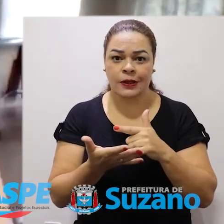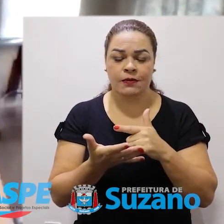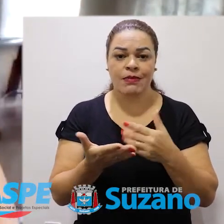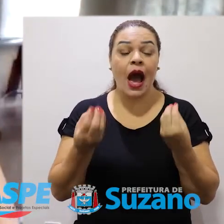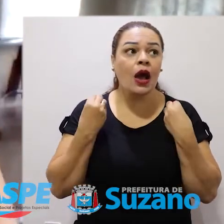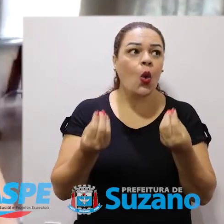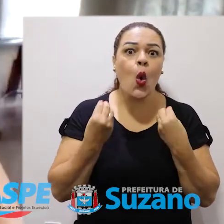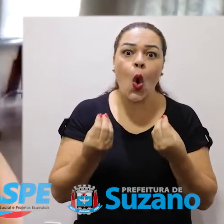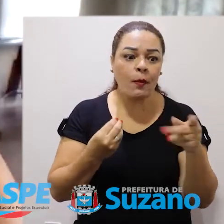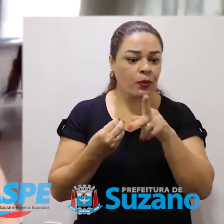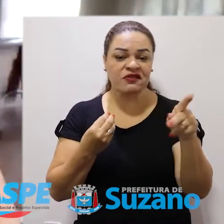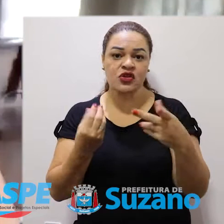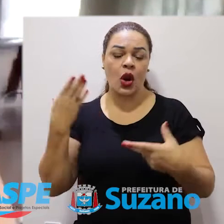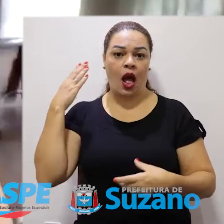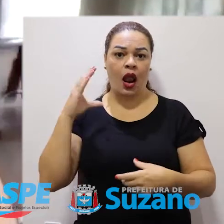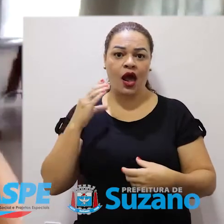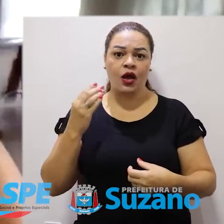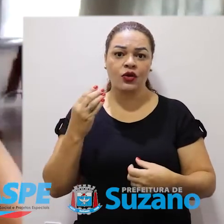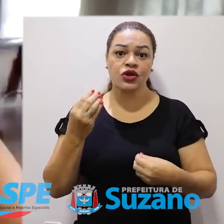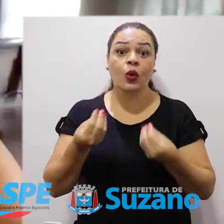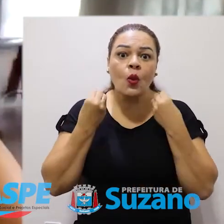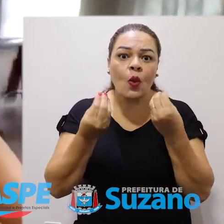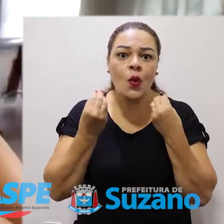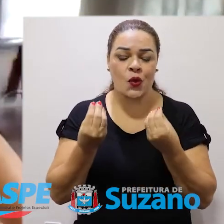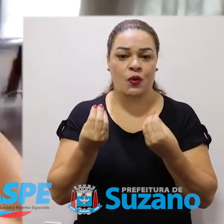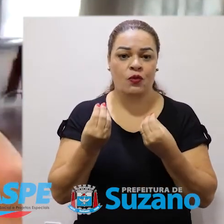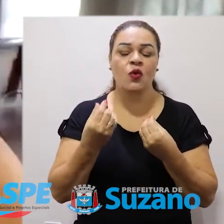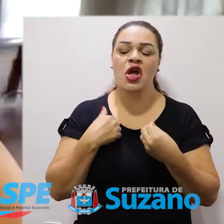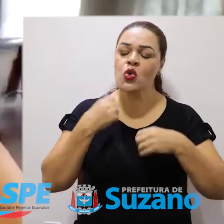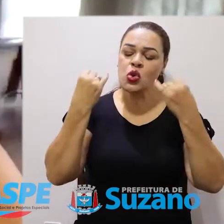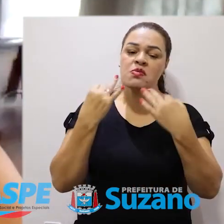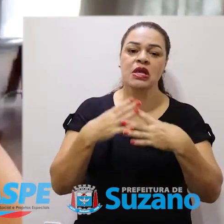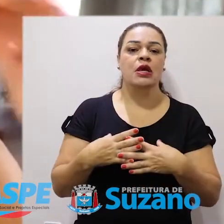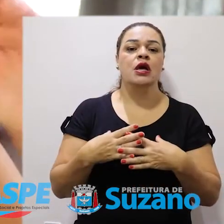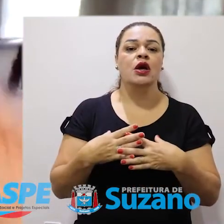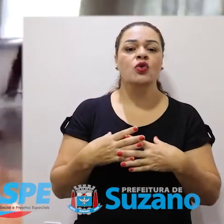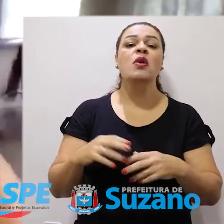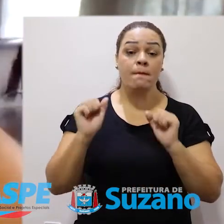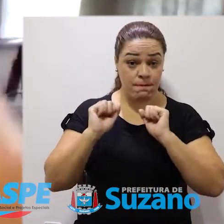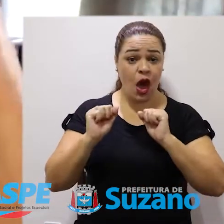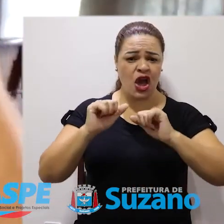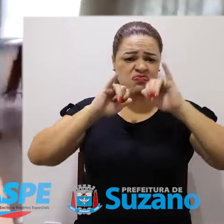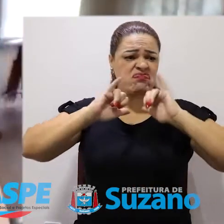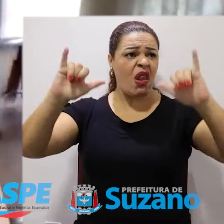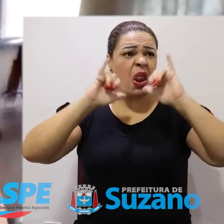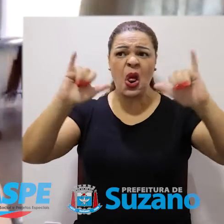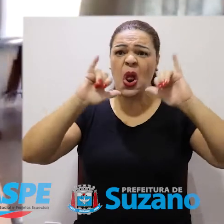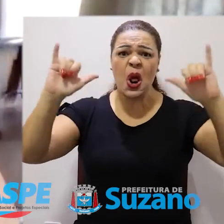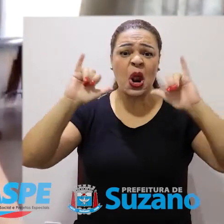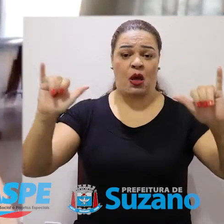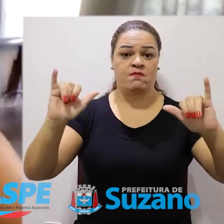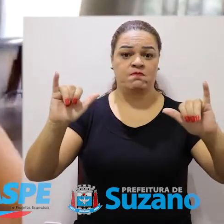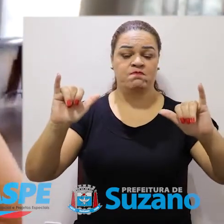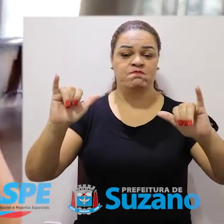professora Cláudia, como é que você está dizendo isso? Eu estou dizendo, afirmando, vocês podem afirmar isso para todas as pessoas que vocês quiserem. Língua de sinais